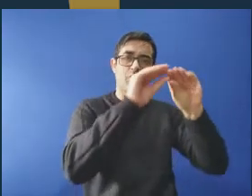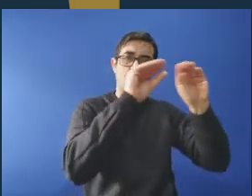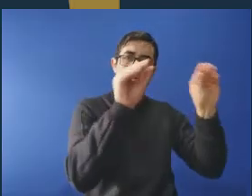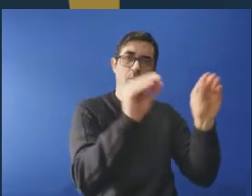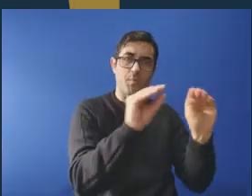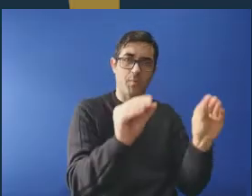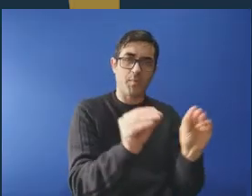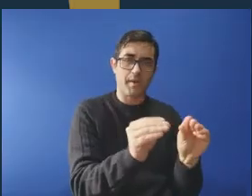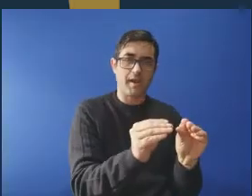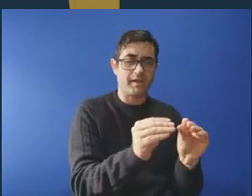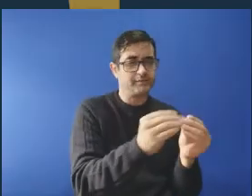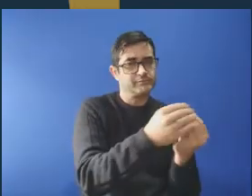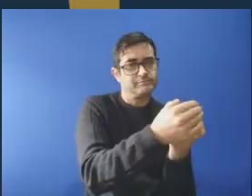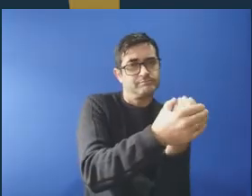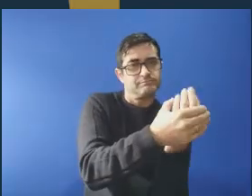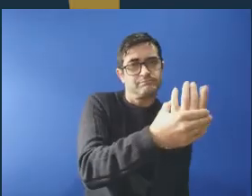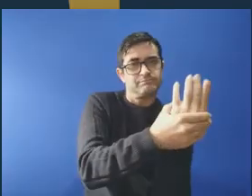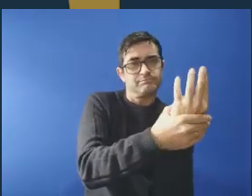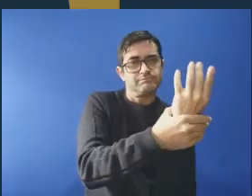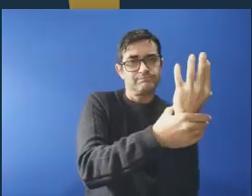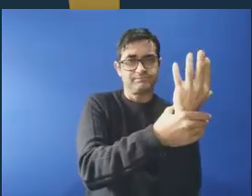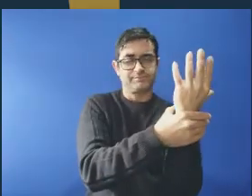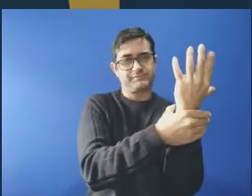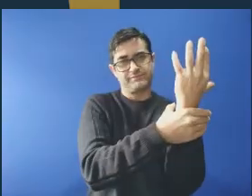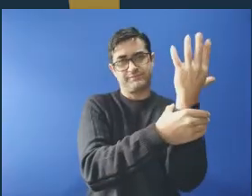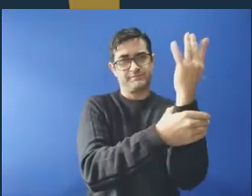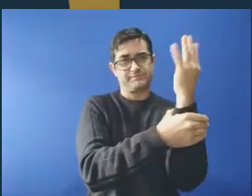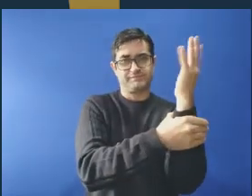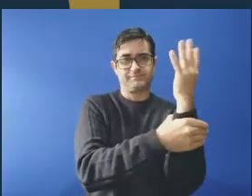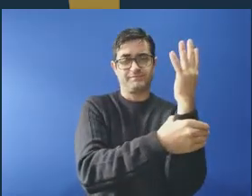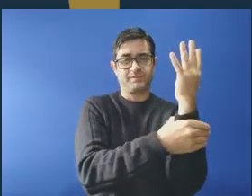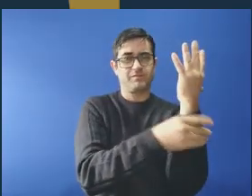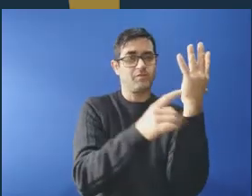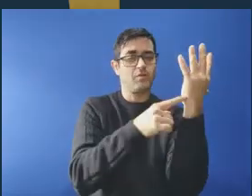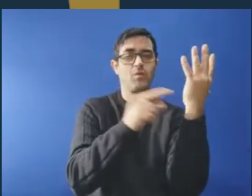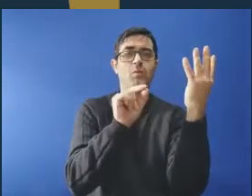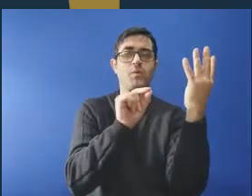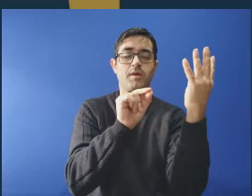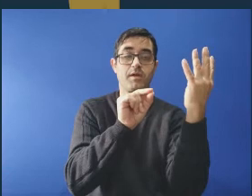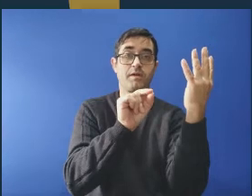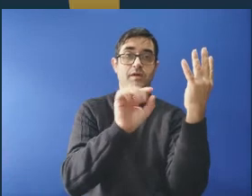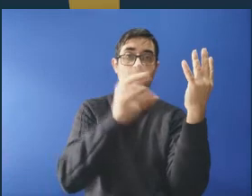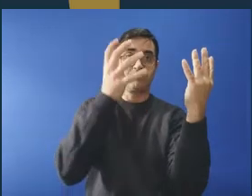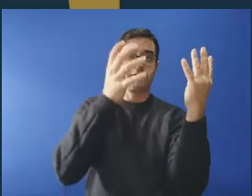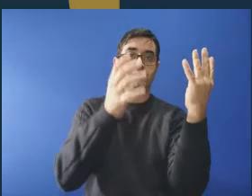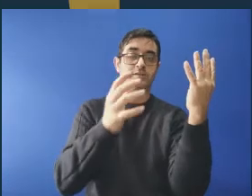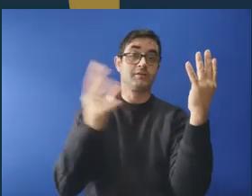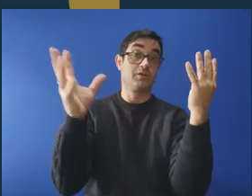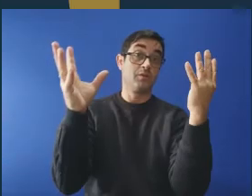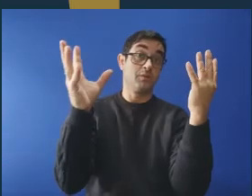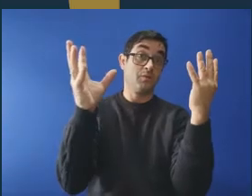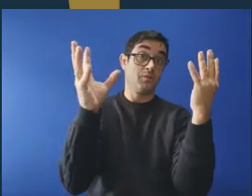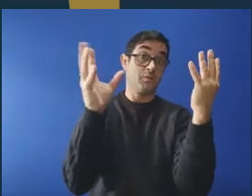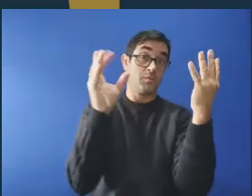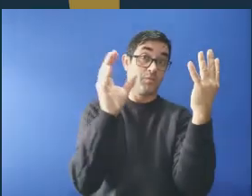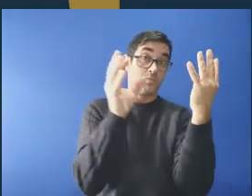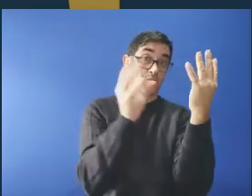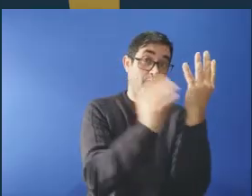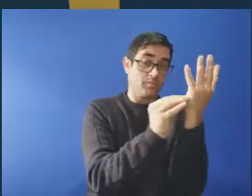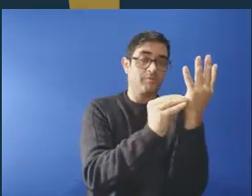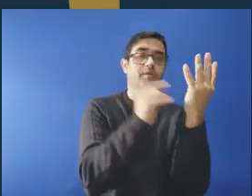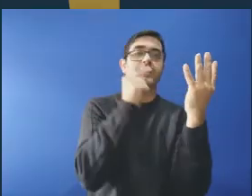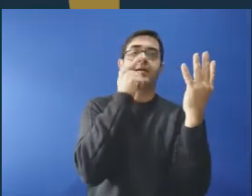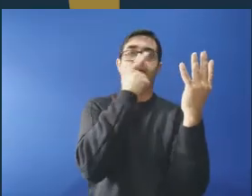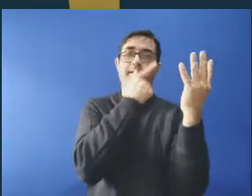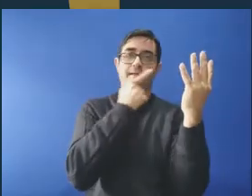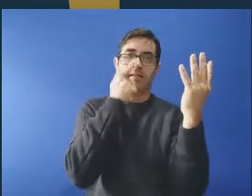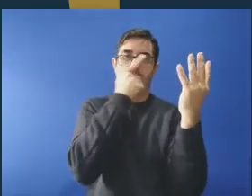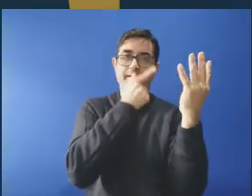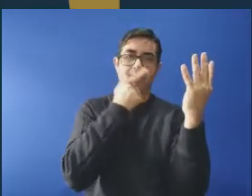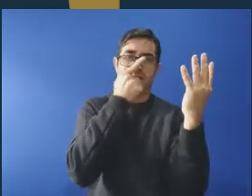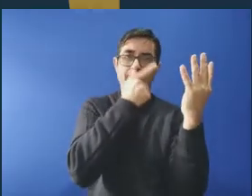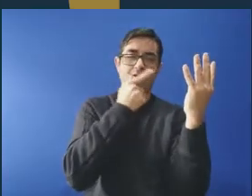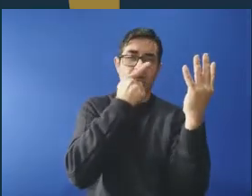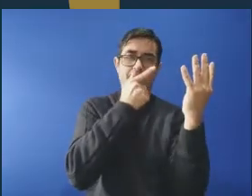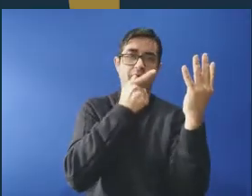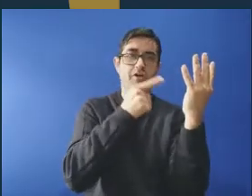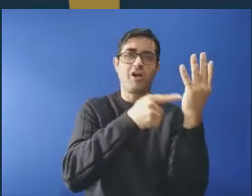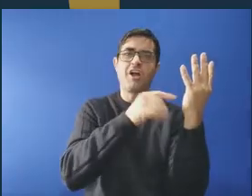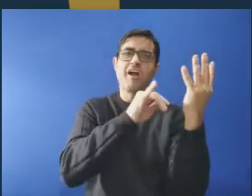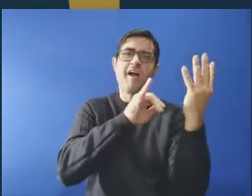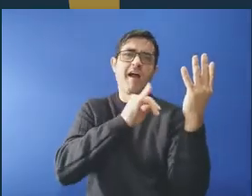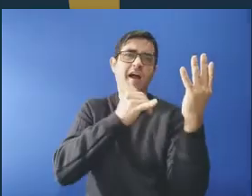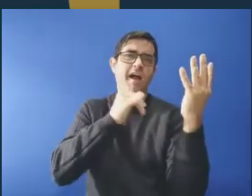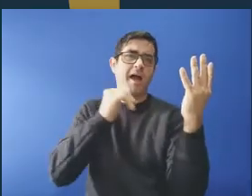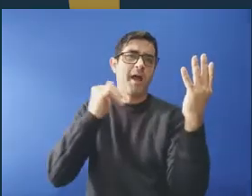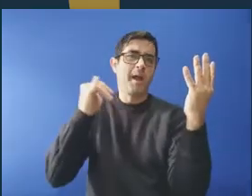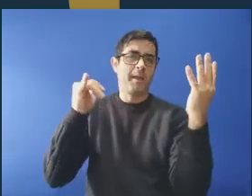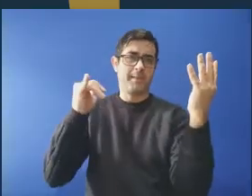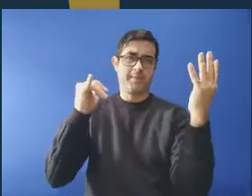né, vamos dar aqui um exemplo de um vegetal, ele vai receber essa glicose ao se alimentar, que está cheia de energia potencial